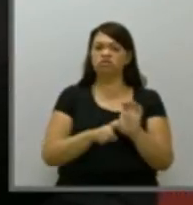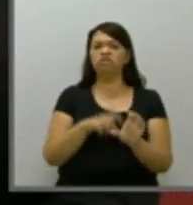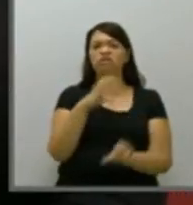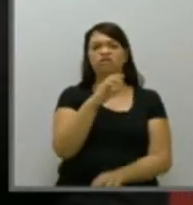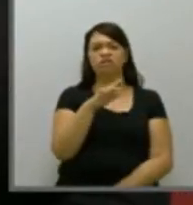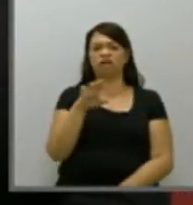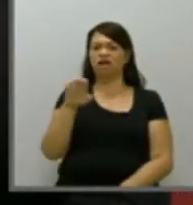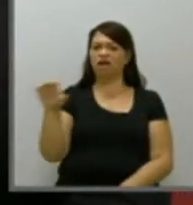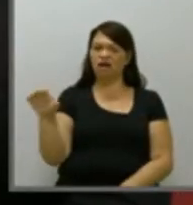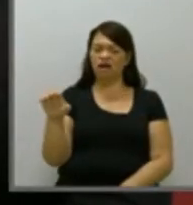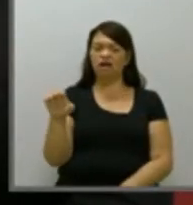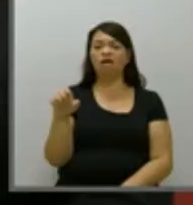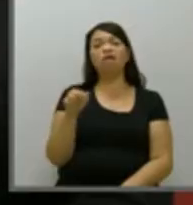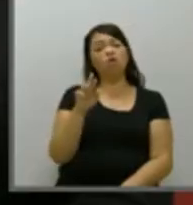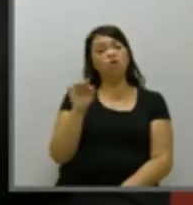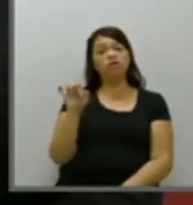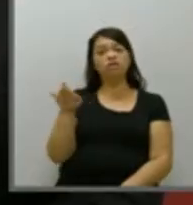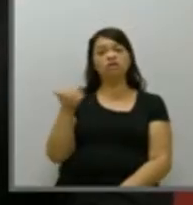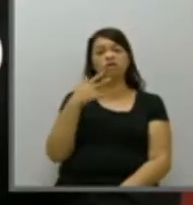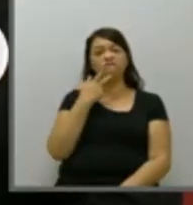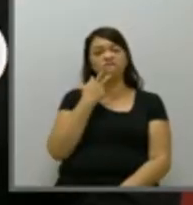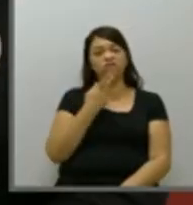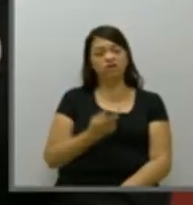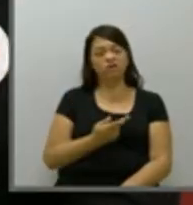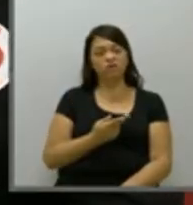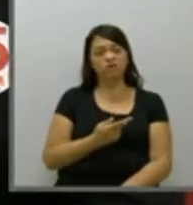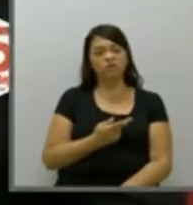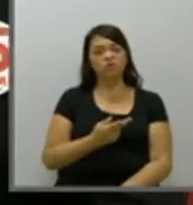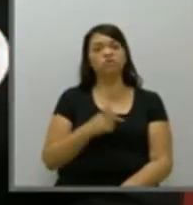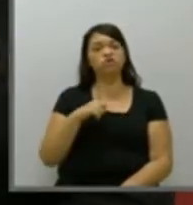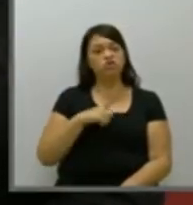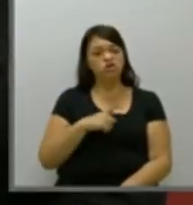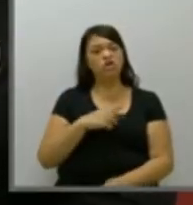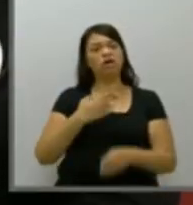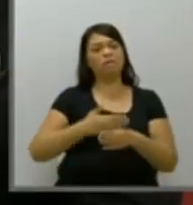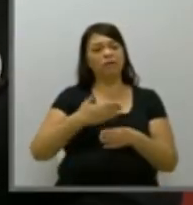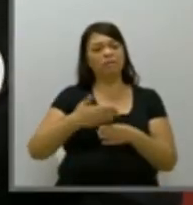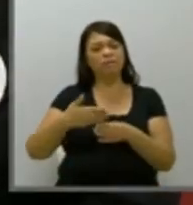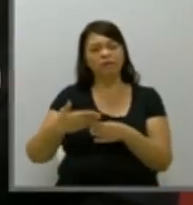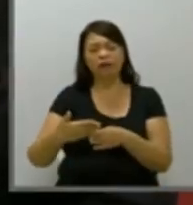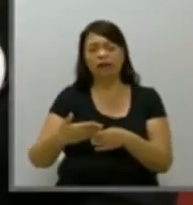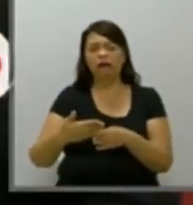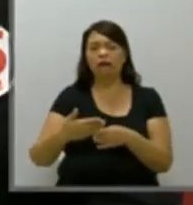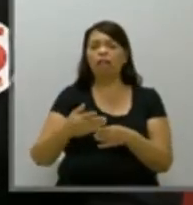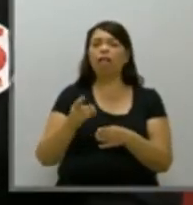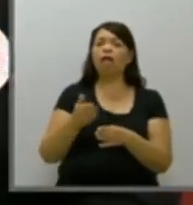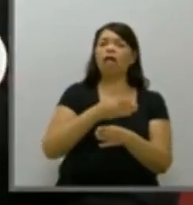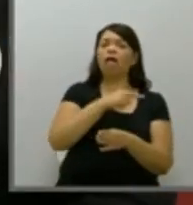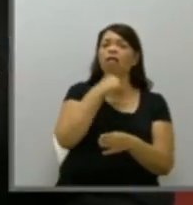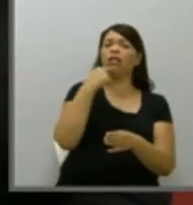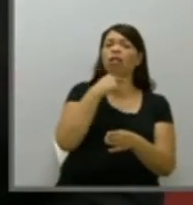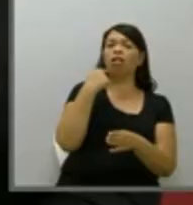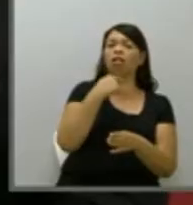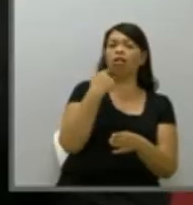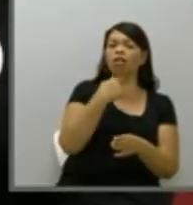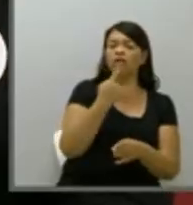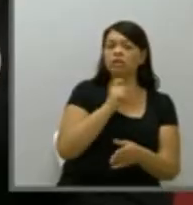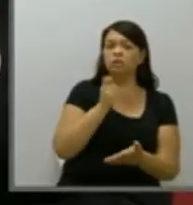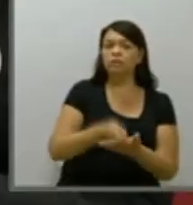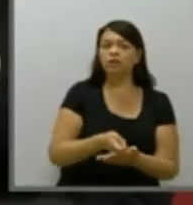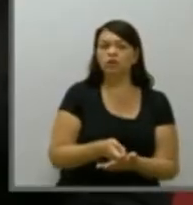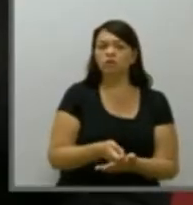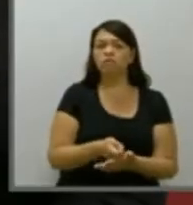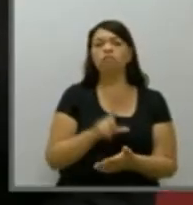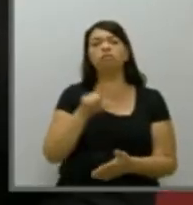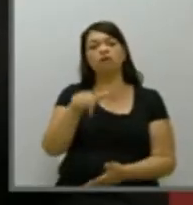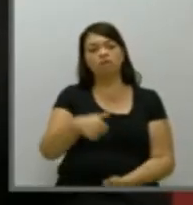candidata Rosane fez referência, e que haviam parcelado e que não tinham pago, a não ser um pequeno valor, e que depois a